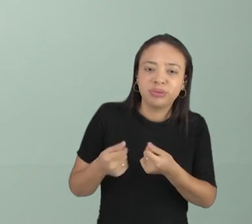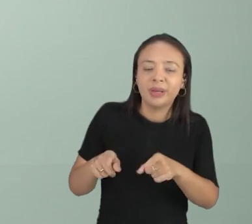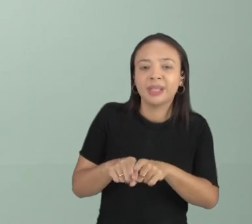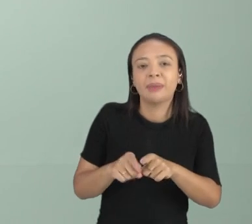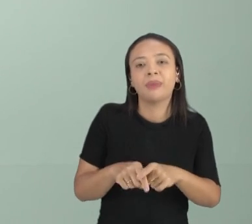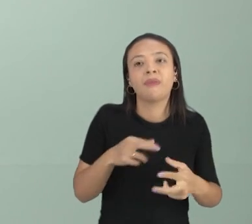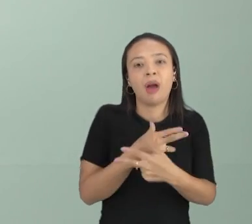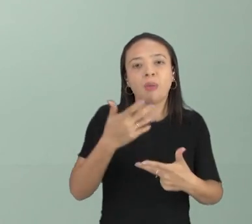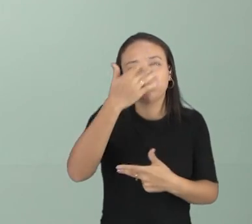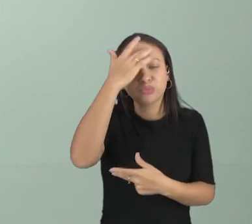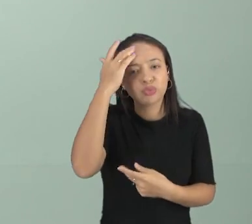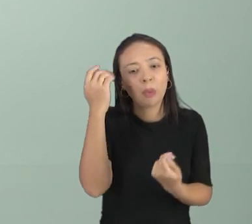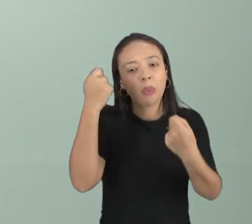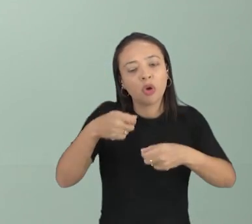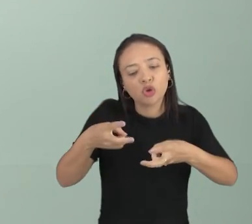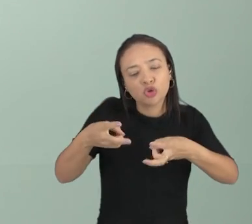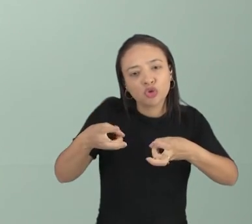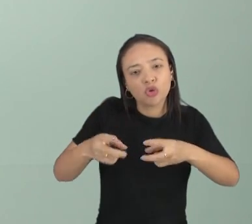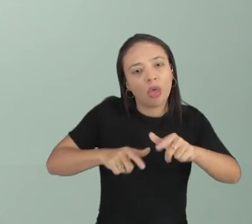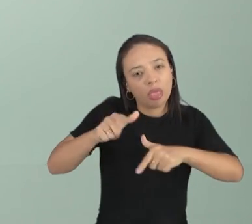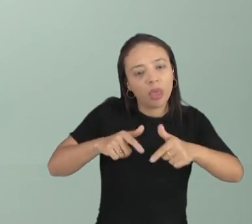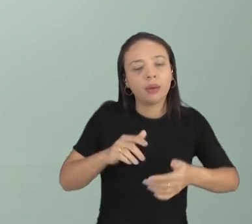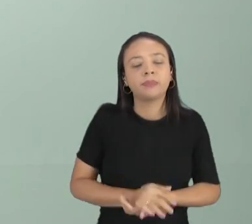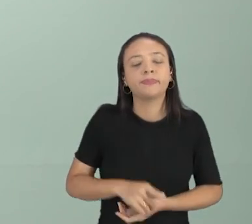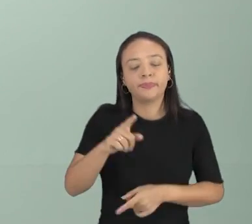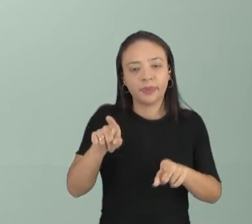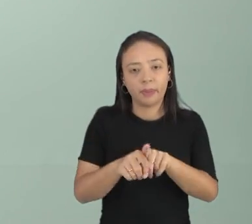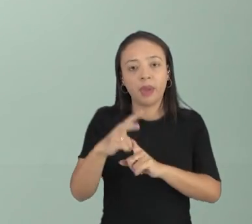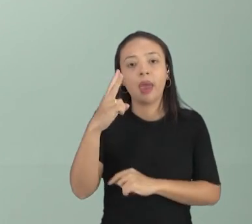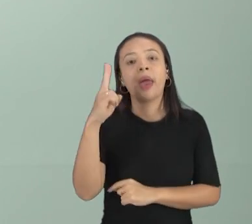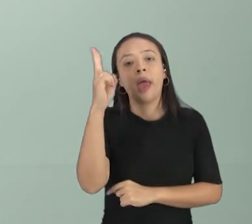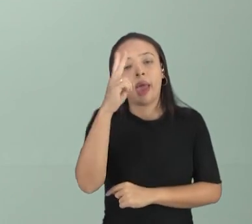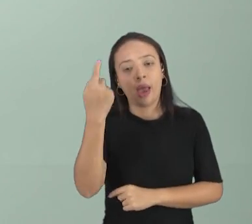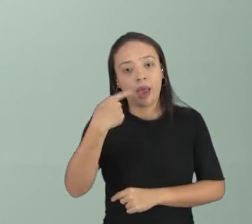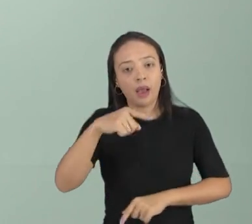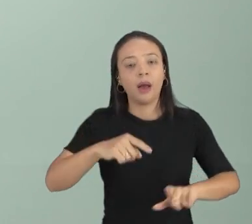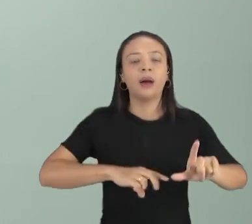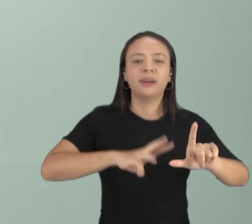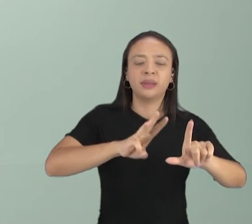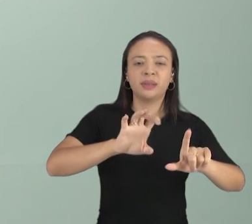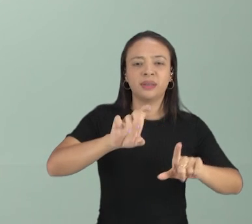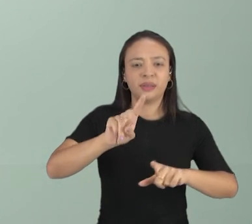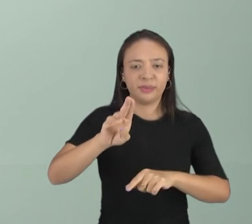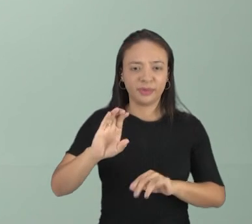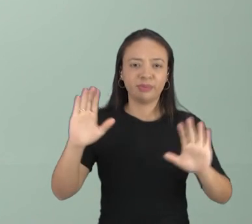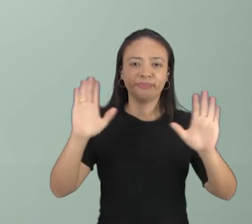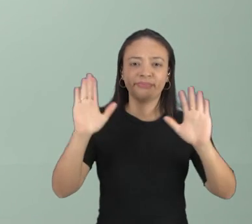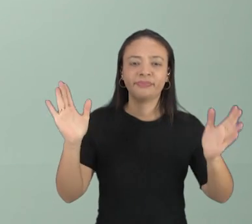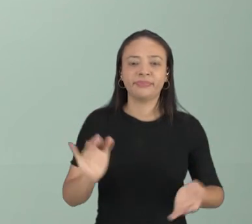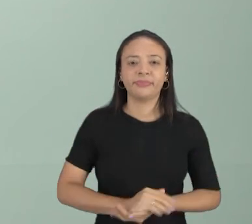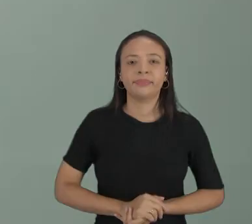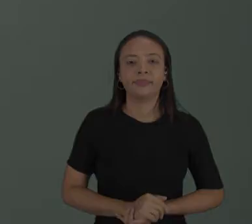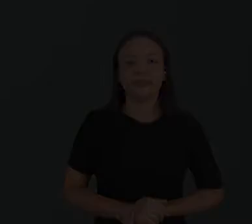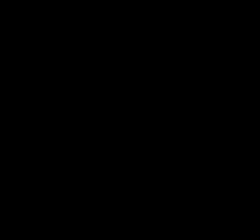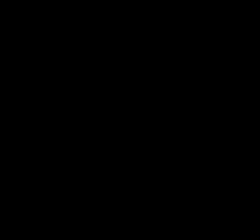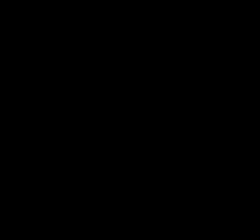barata, ok? Pessoal, não esqueçam de acessar a nossa plataforma e até a nossa próxima aula. Tchau!